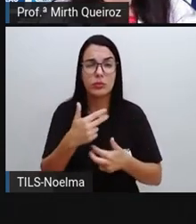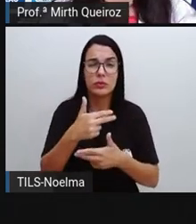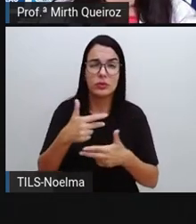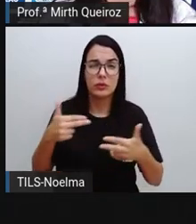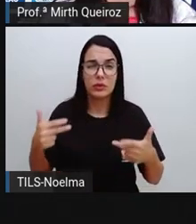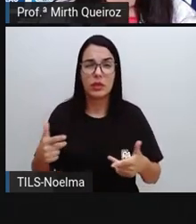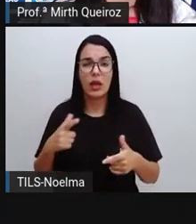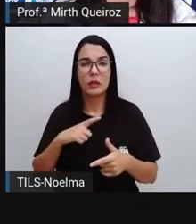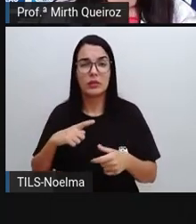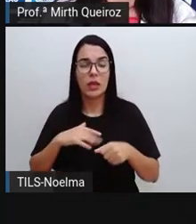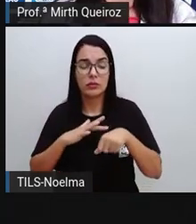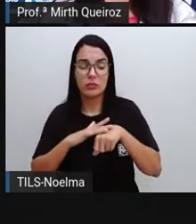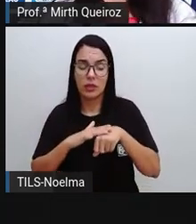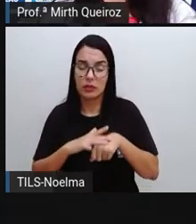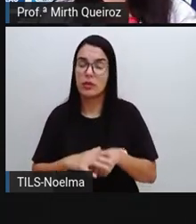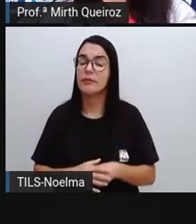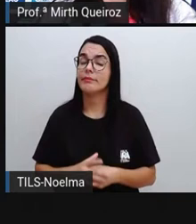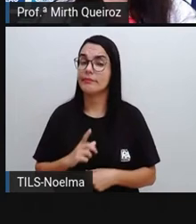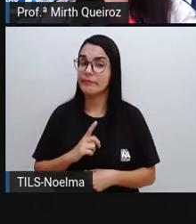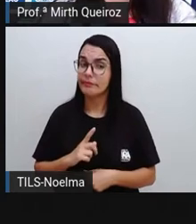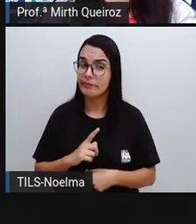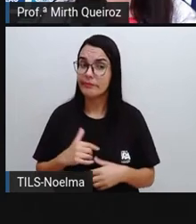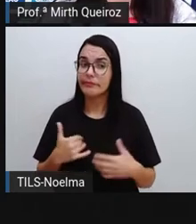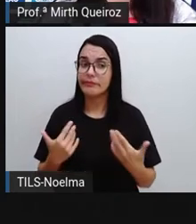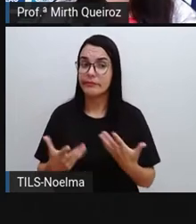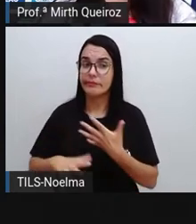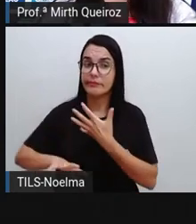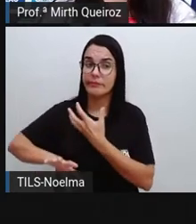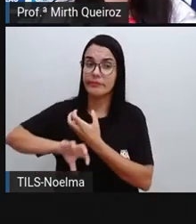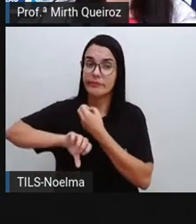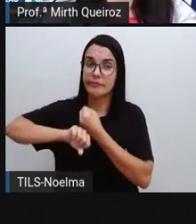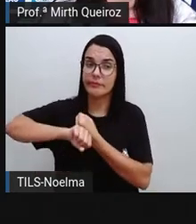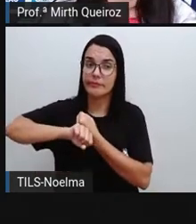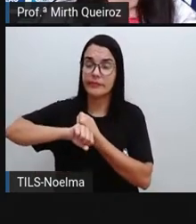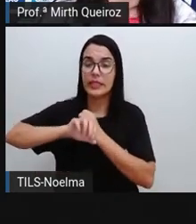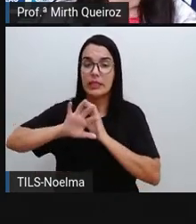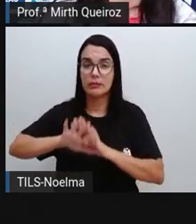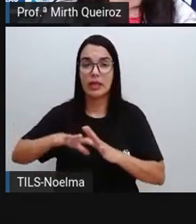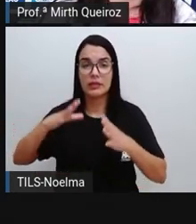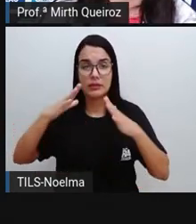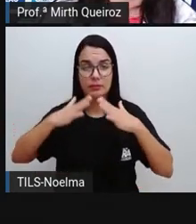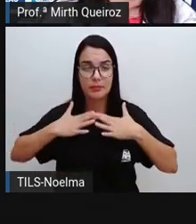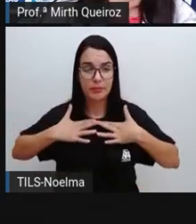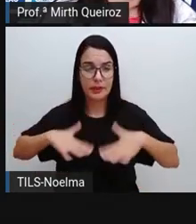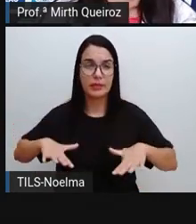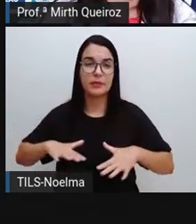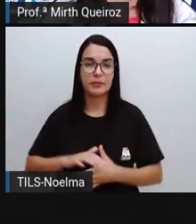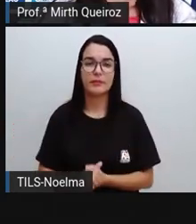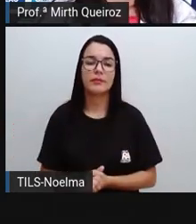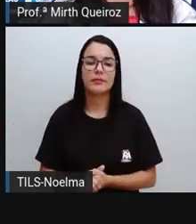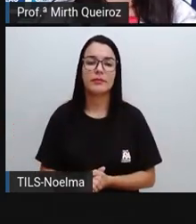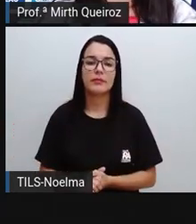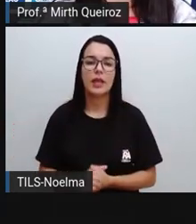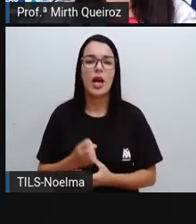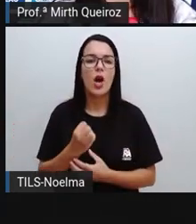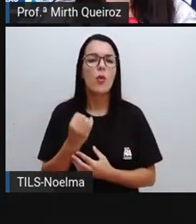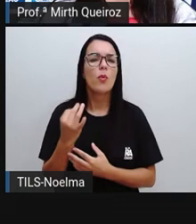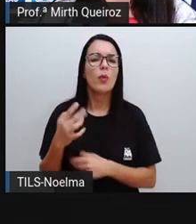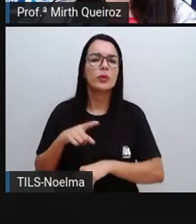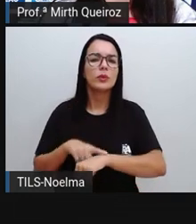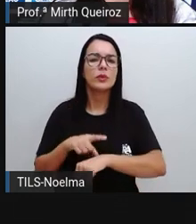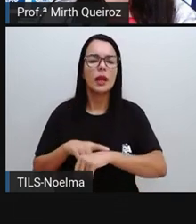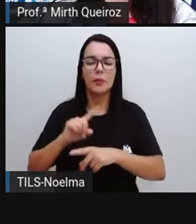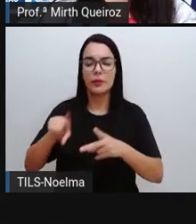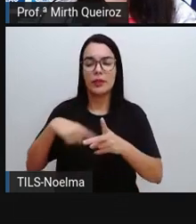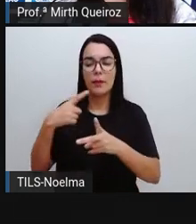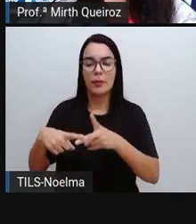né? Mas a gente viu pessoas que acabaram se contaminando de novo, porém de forma mais branda, mais leve. Quanto tempo após